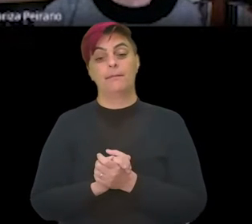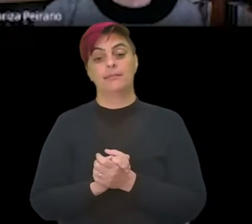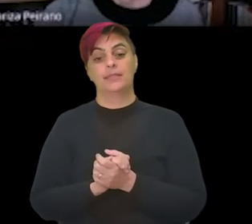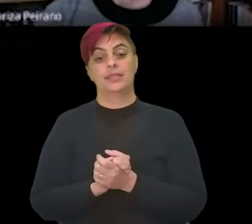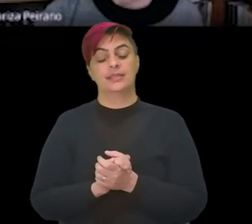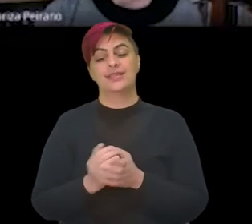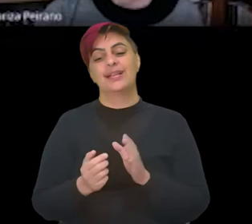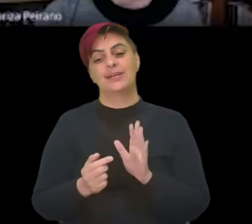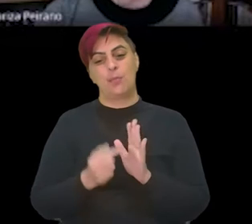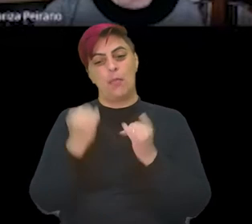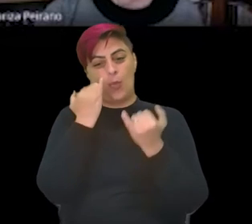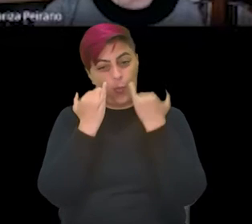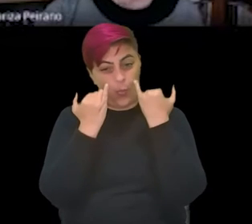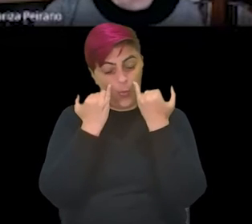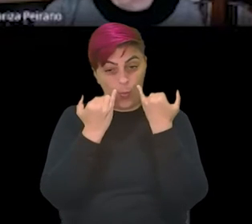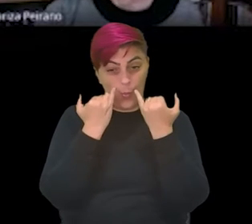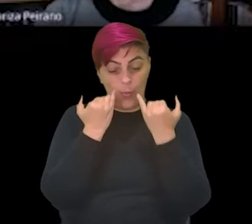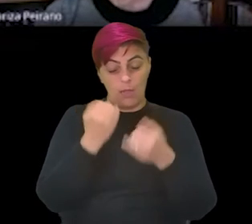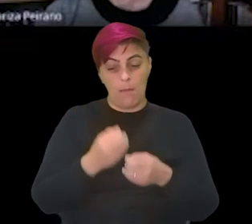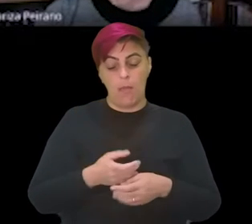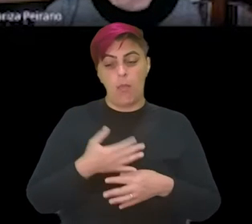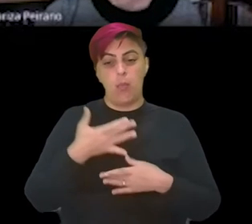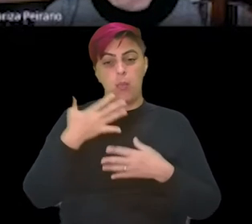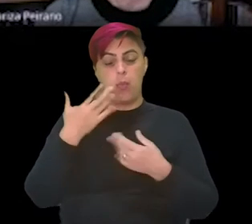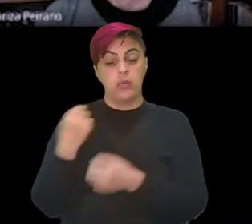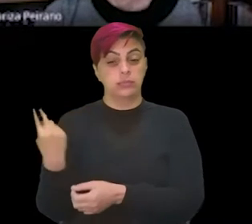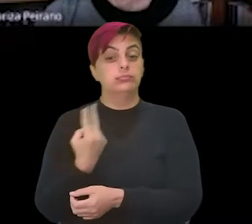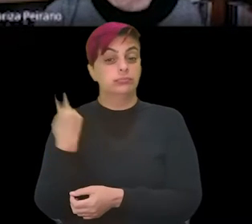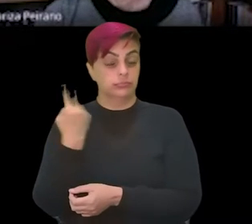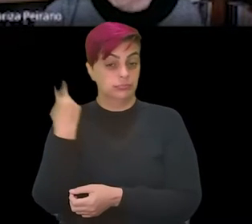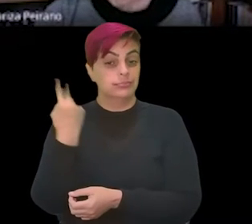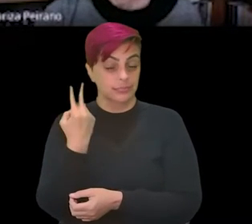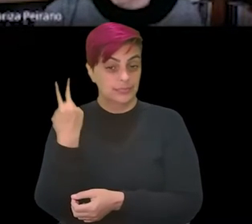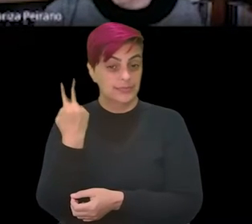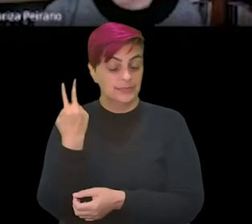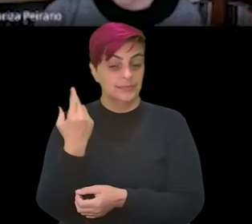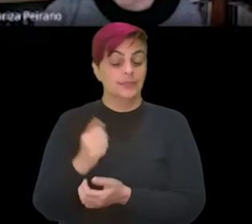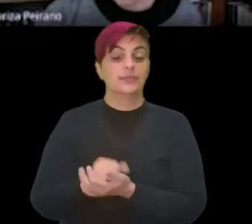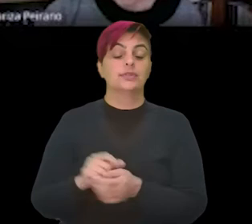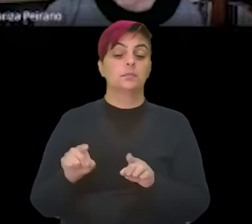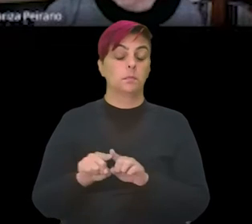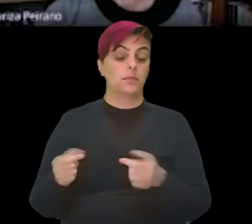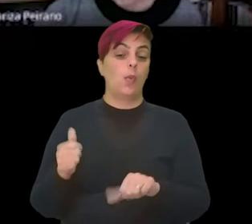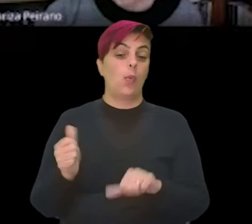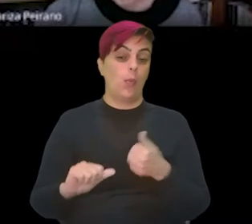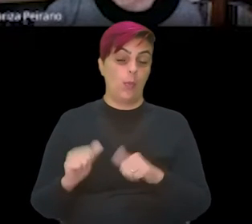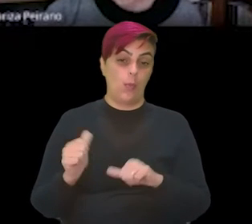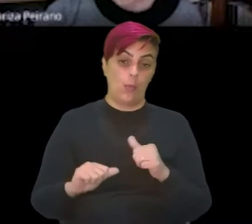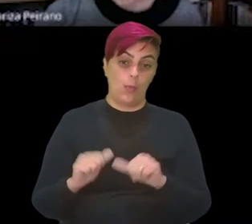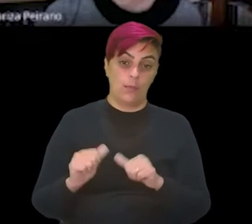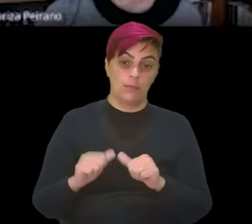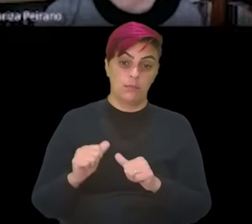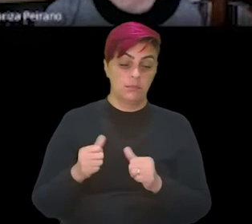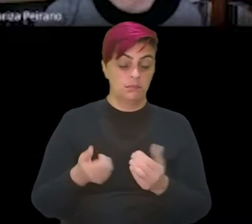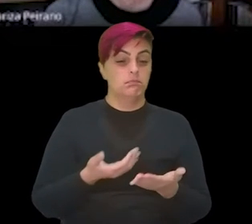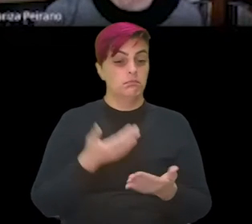apresentar dados etnográficos mais ricos que o apenas necessário, as reanálises tornavam uma